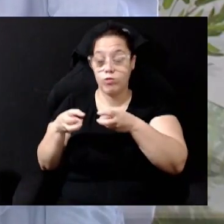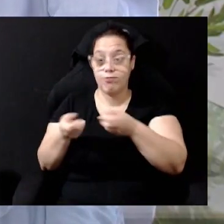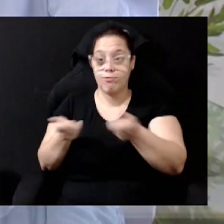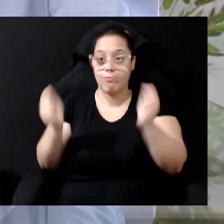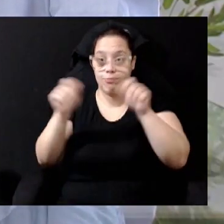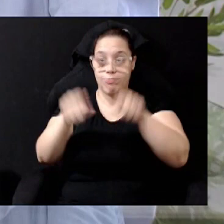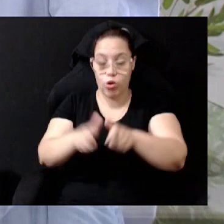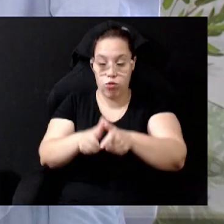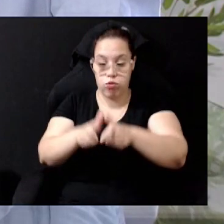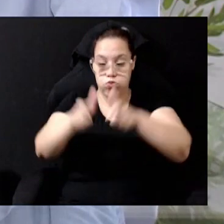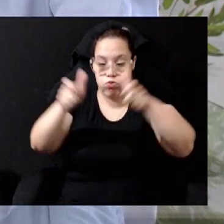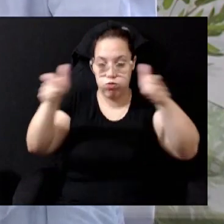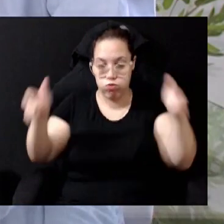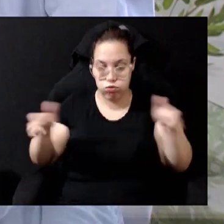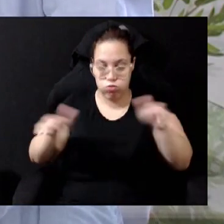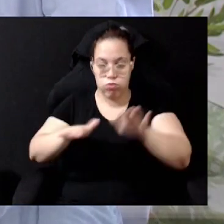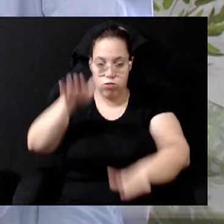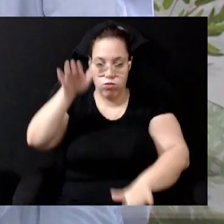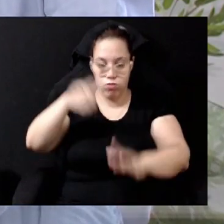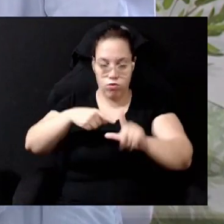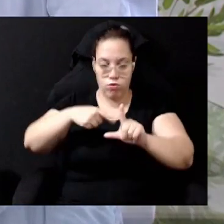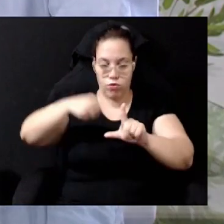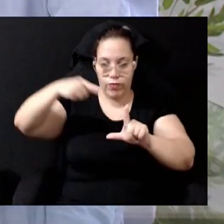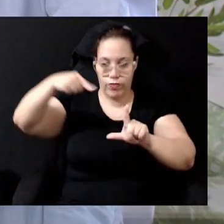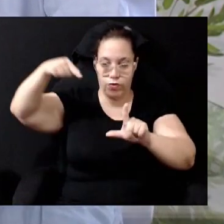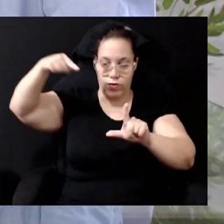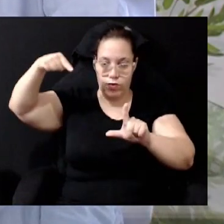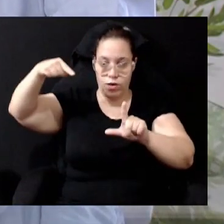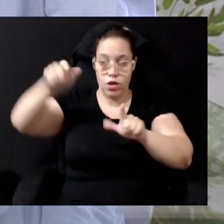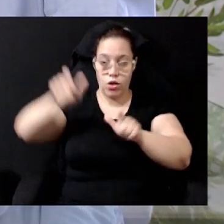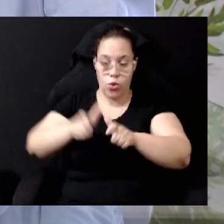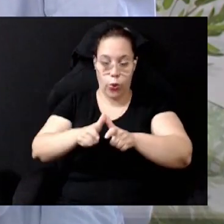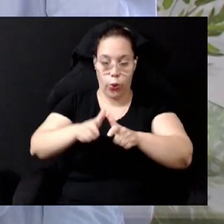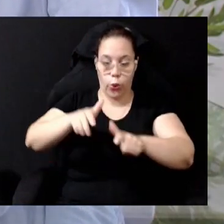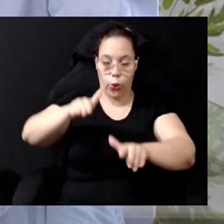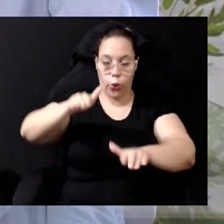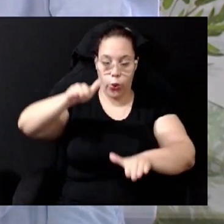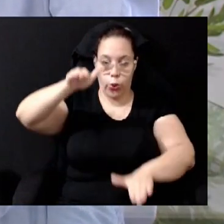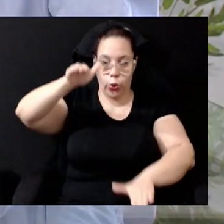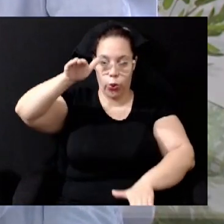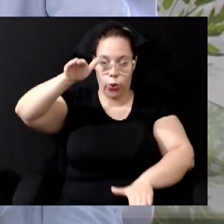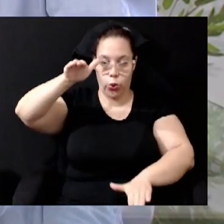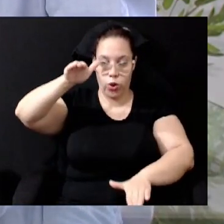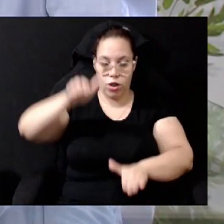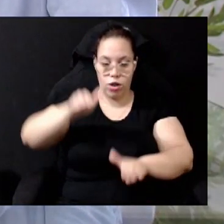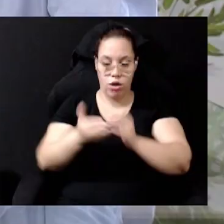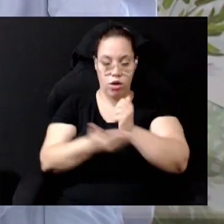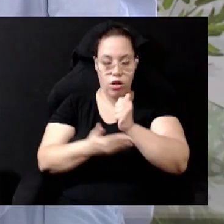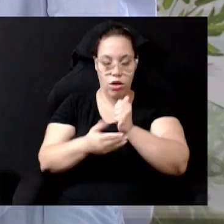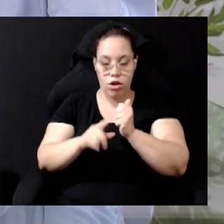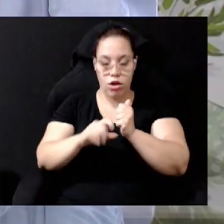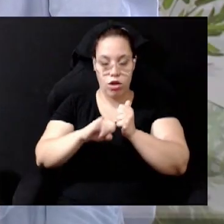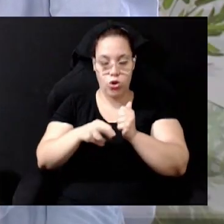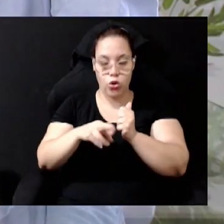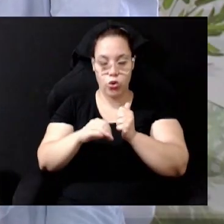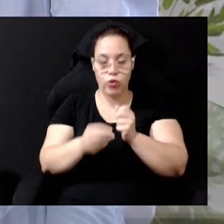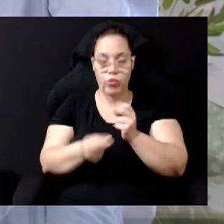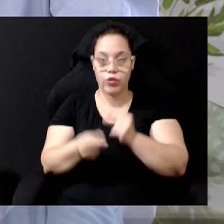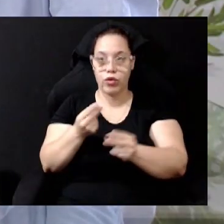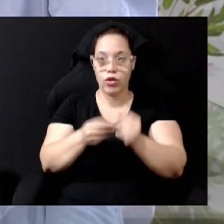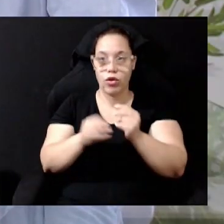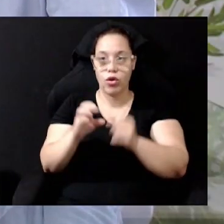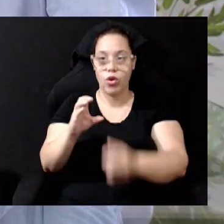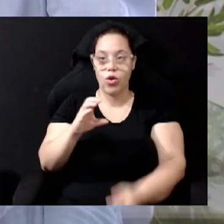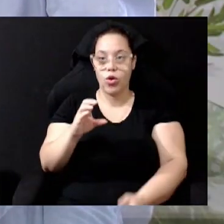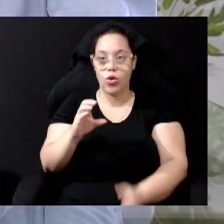relação ao que nós temos hoje, e se a gente aumentar a taxa básica de juros, aumenta o custo do crédito. Portanto,